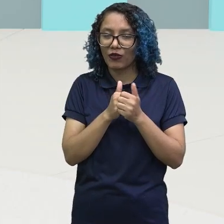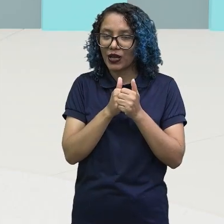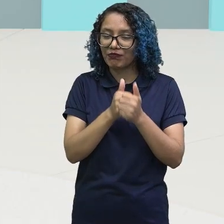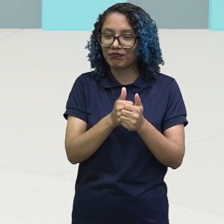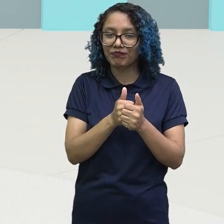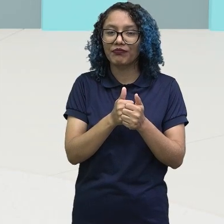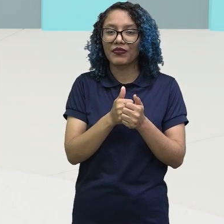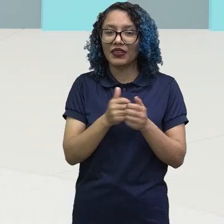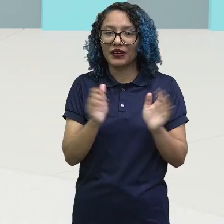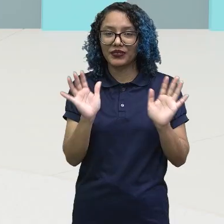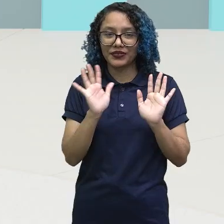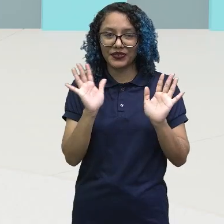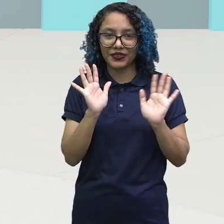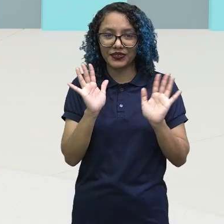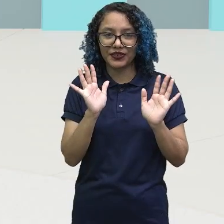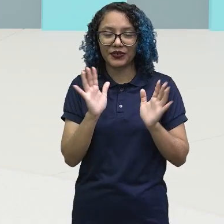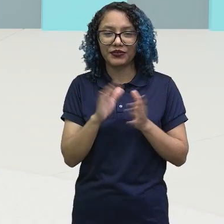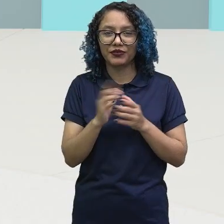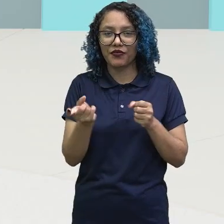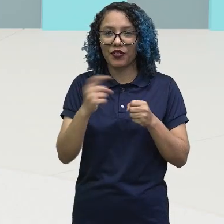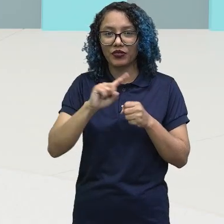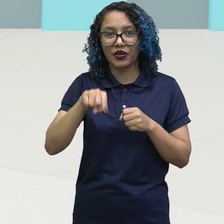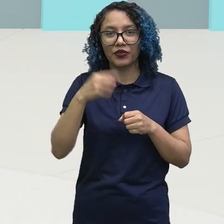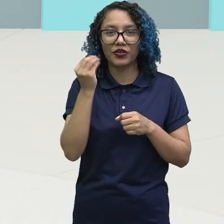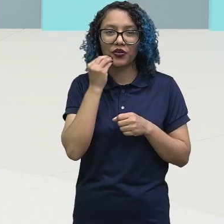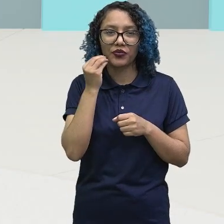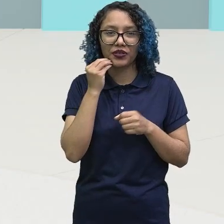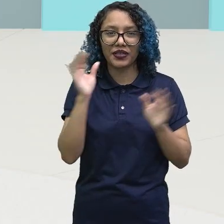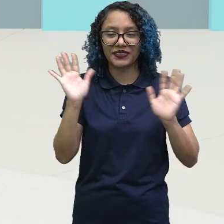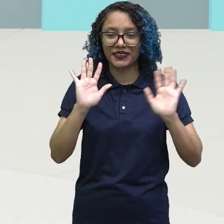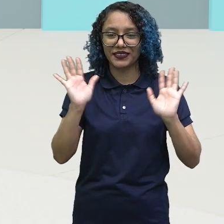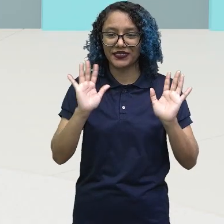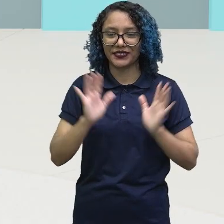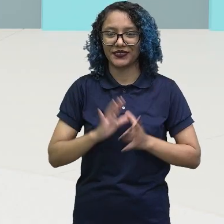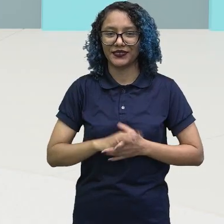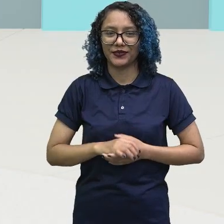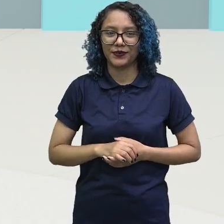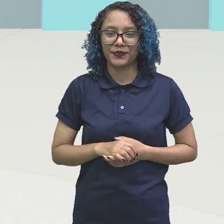de vocês aí nessa aula. Eu vou ficando por aqui e a gente volta numa próxima oportunidade. Até lá.